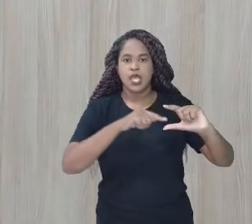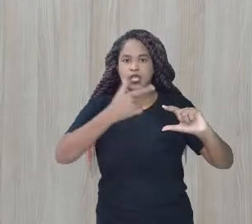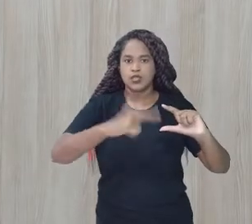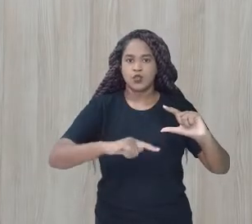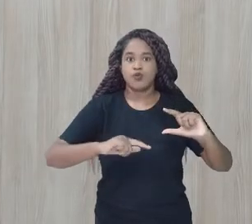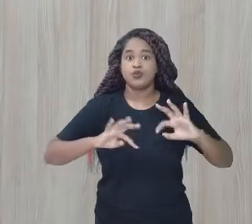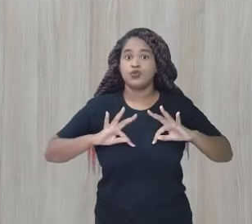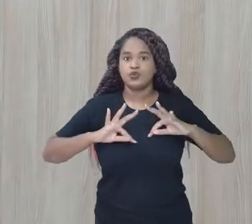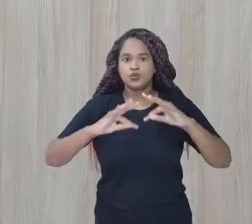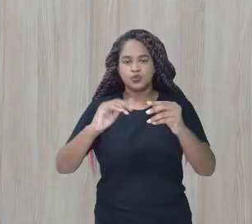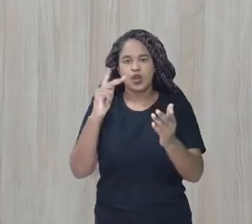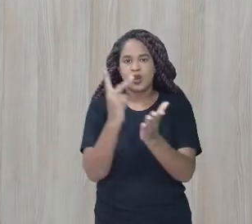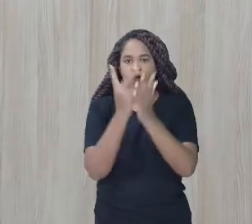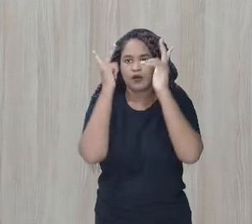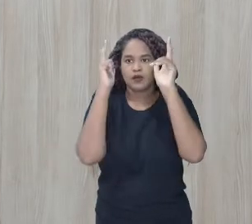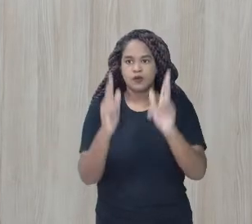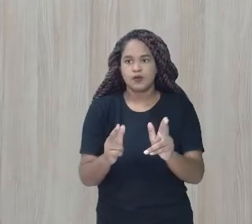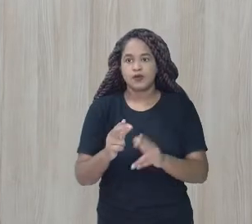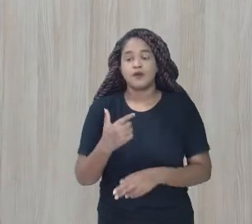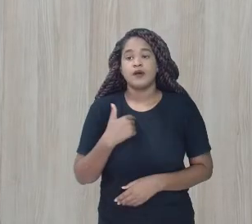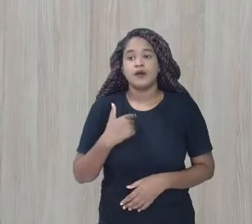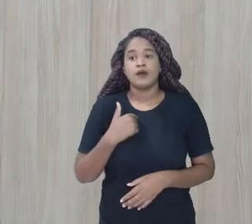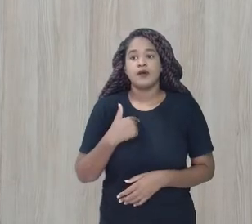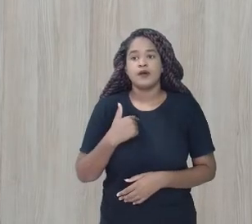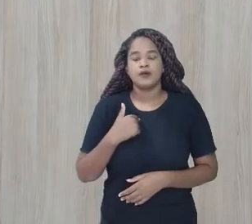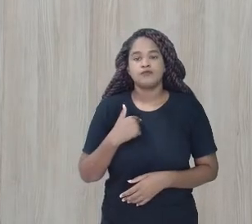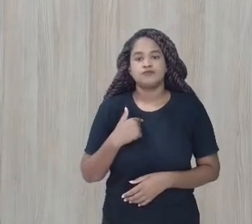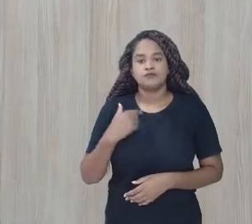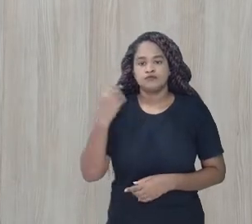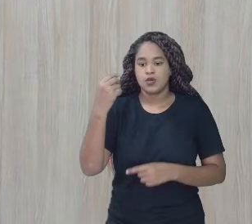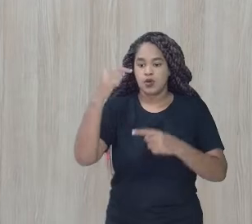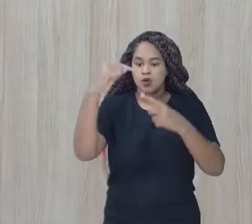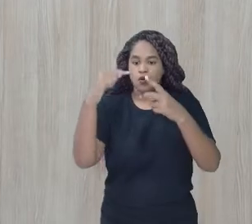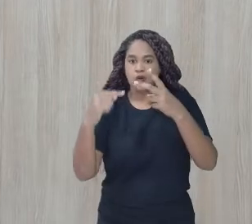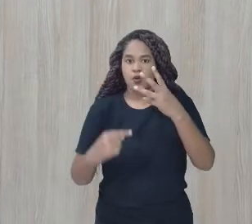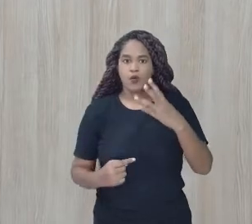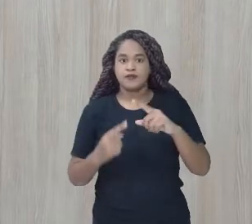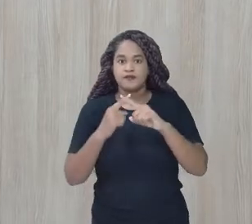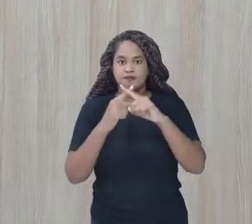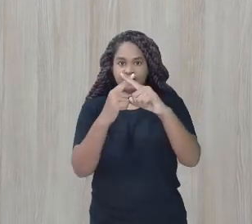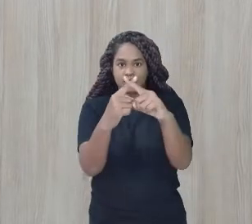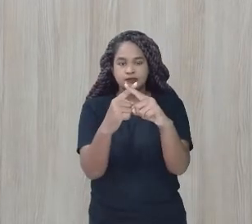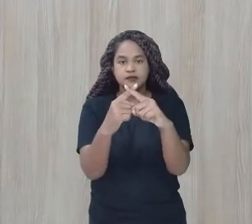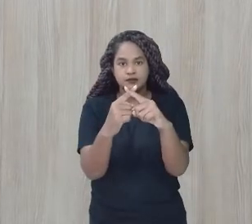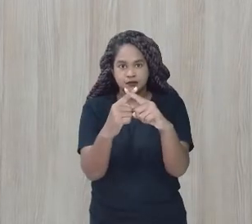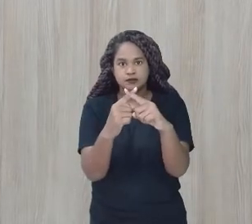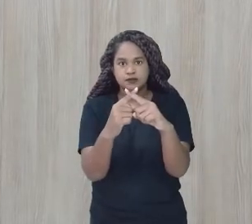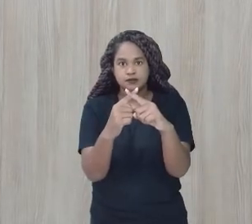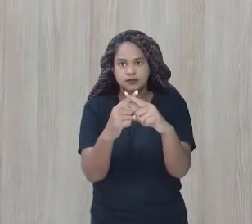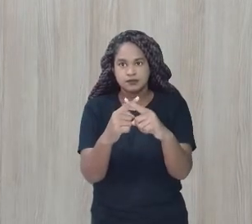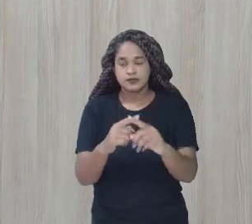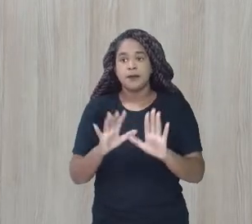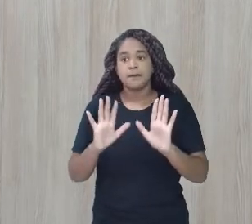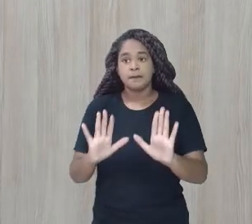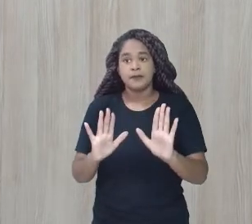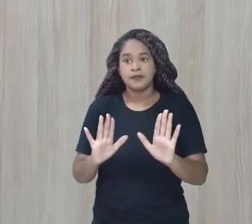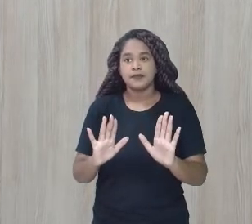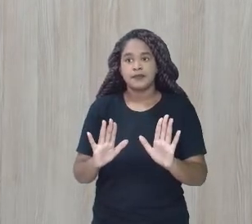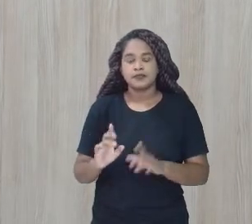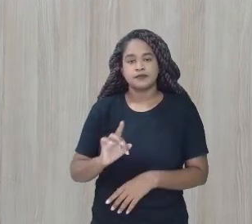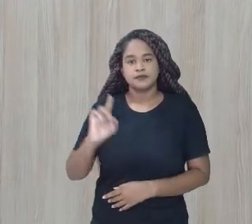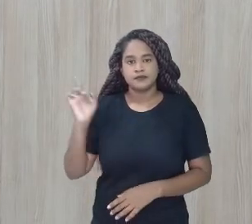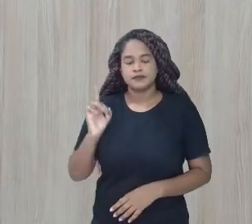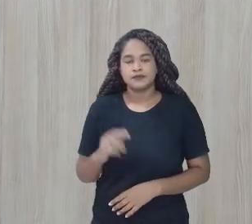gente colocou 1, 2, 3, 4 vezes o bloquinho de avance, mas a própria situação aqui